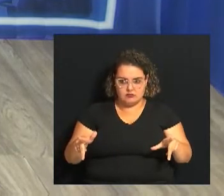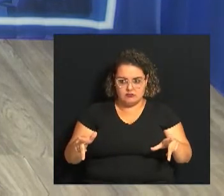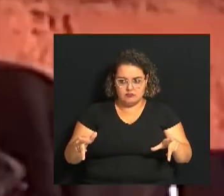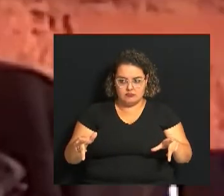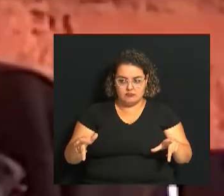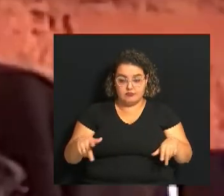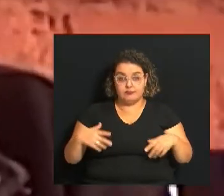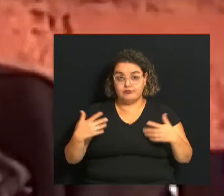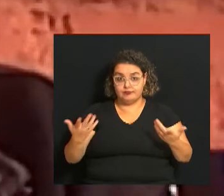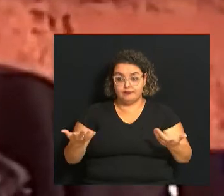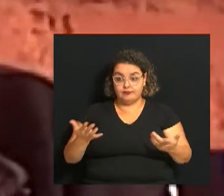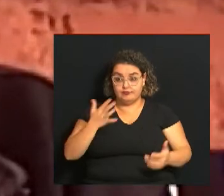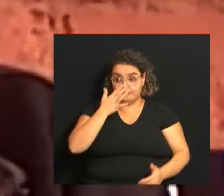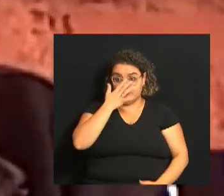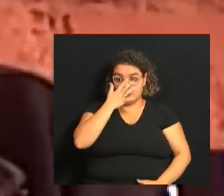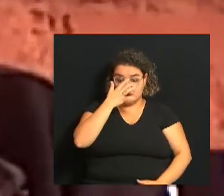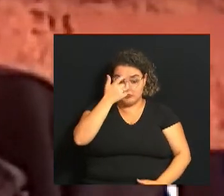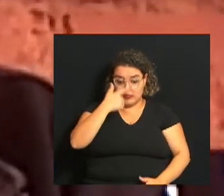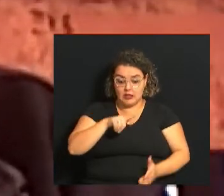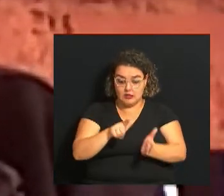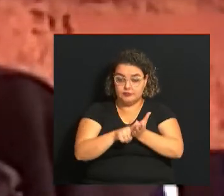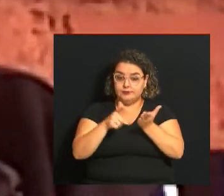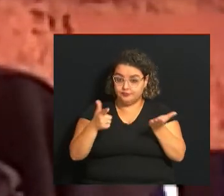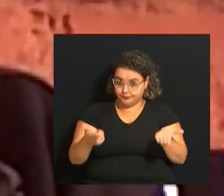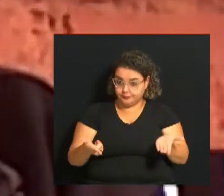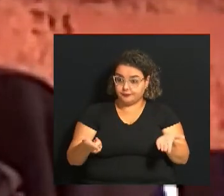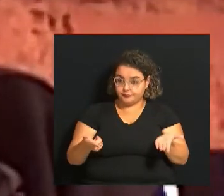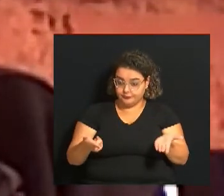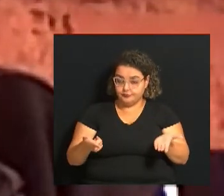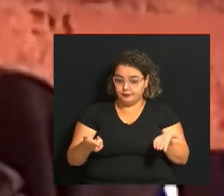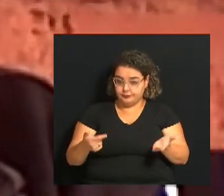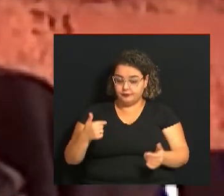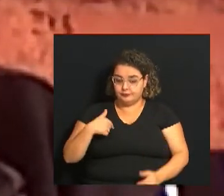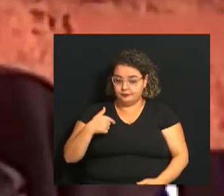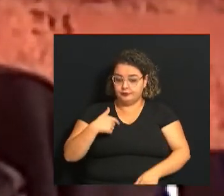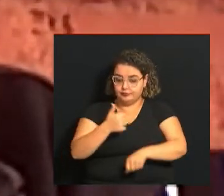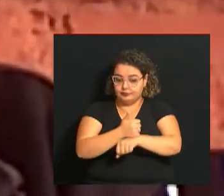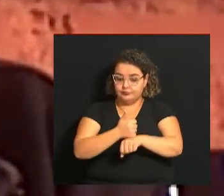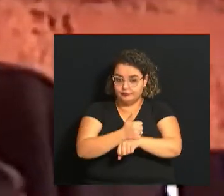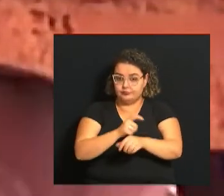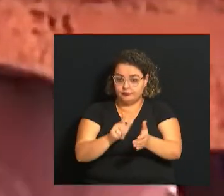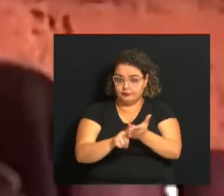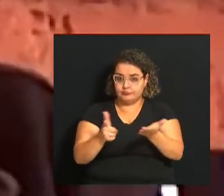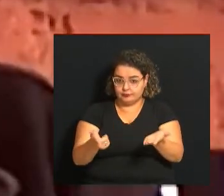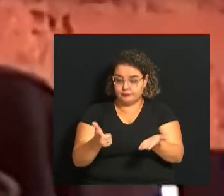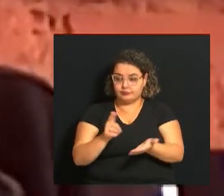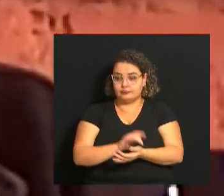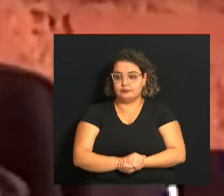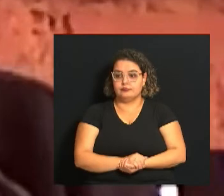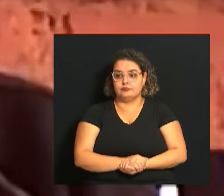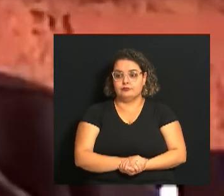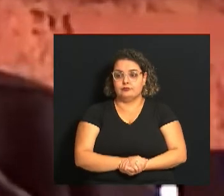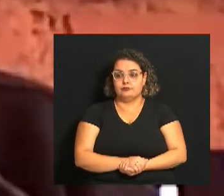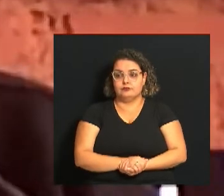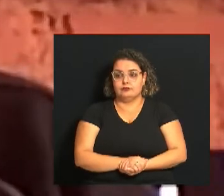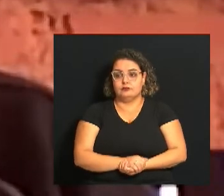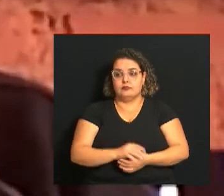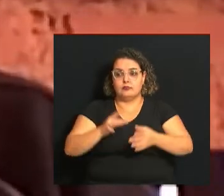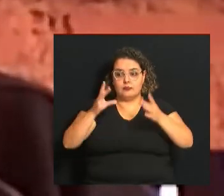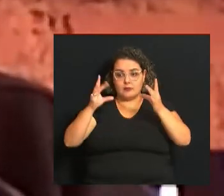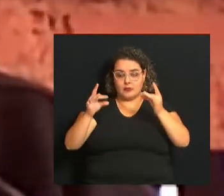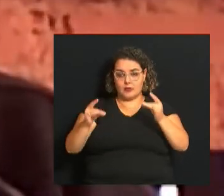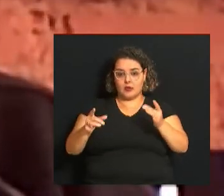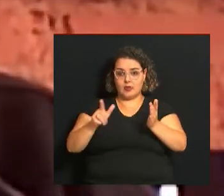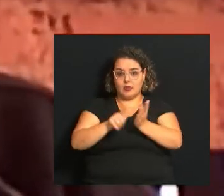Então, eu sou jornalista, né? Eu acho que, até por definição da profissão, a gente sempre é a